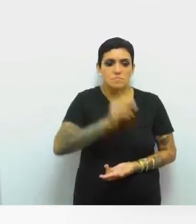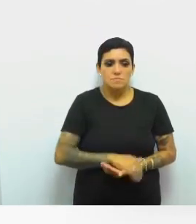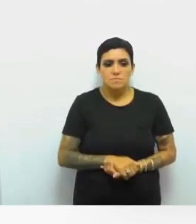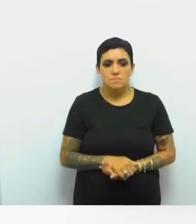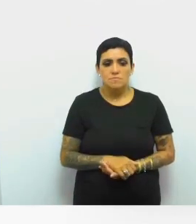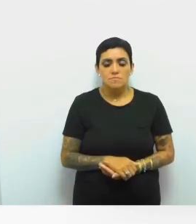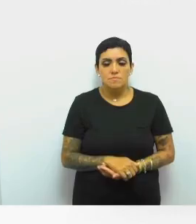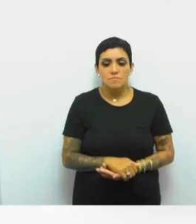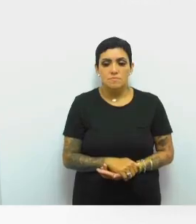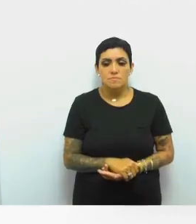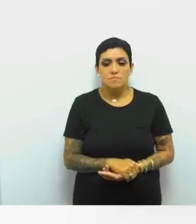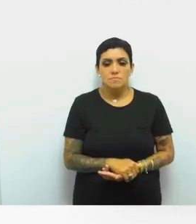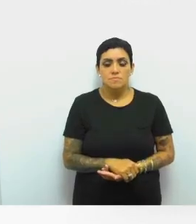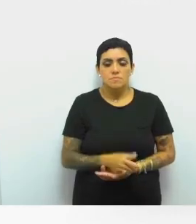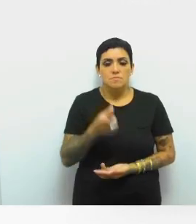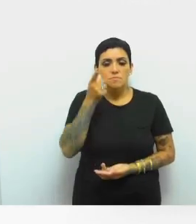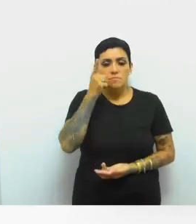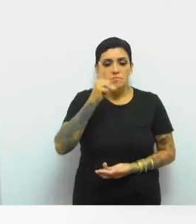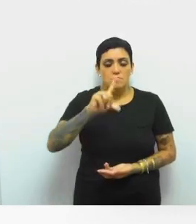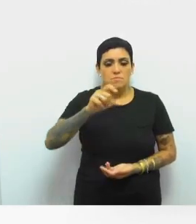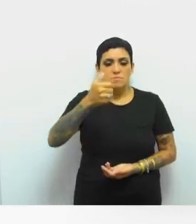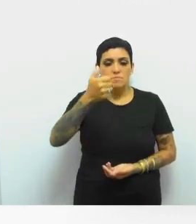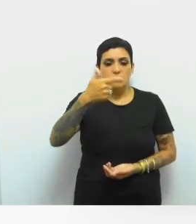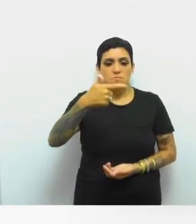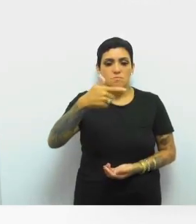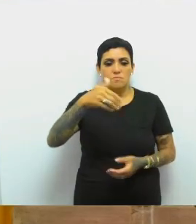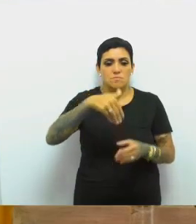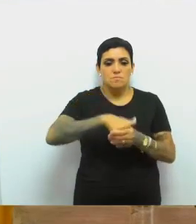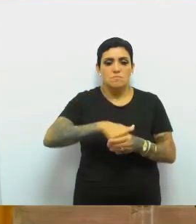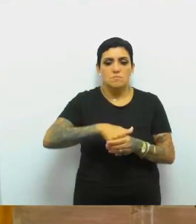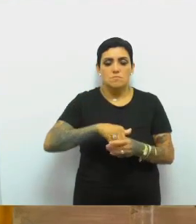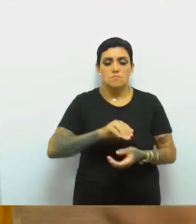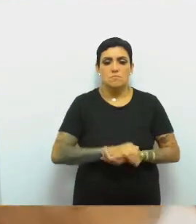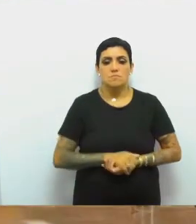Oi. Aprovado por 12 votos.